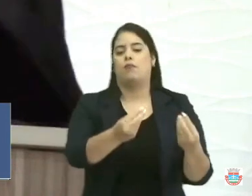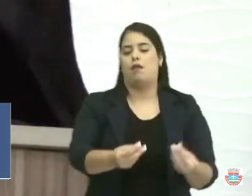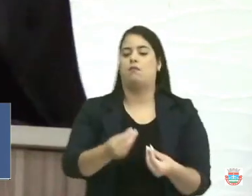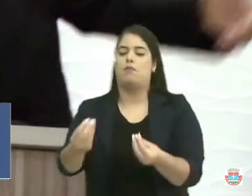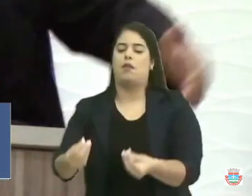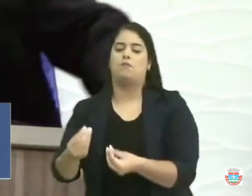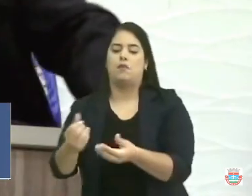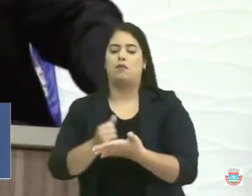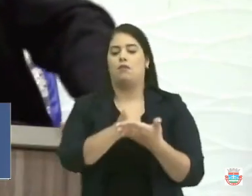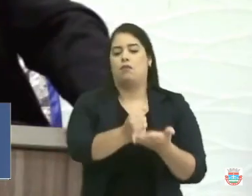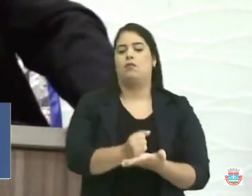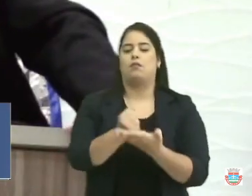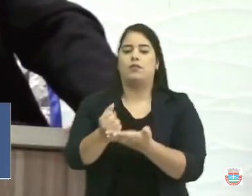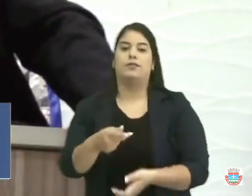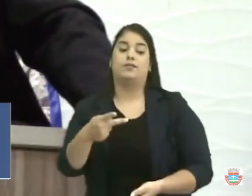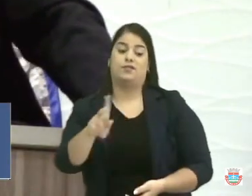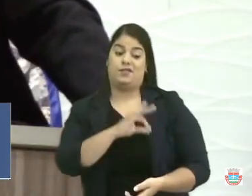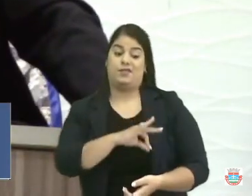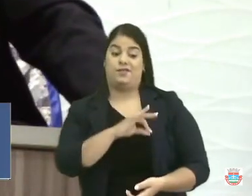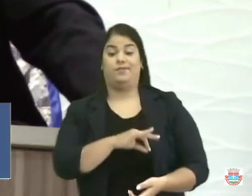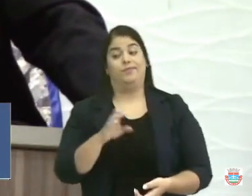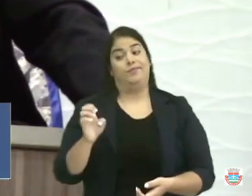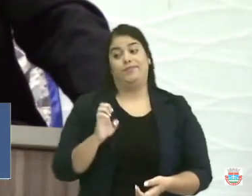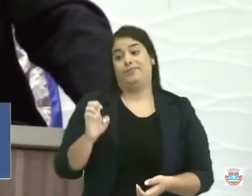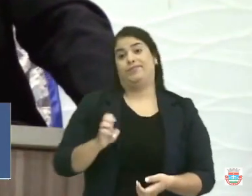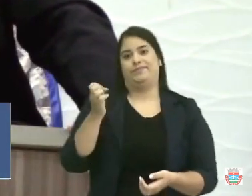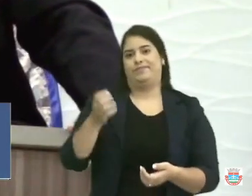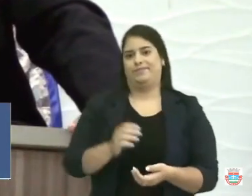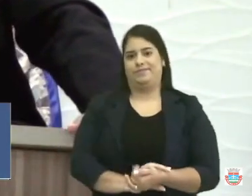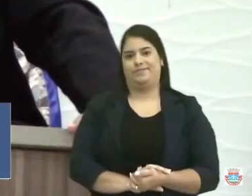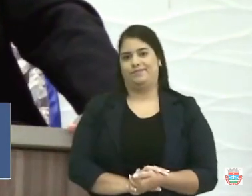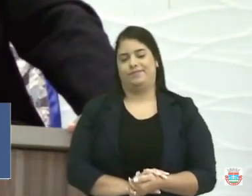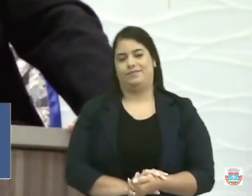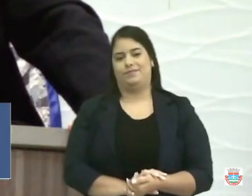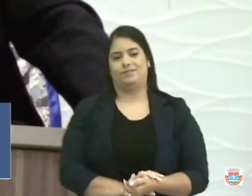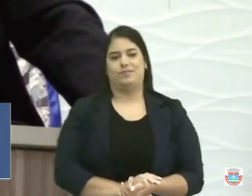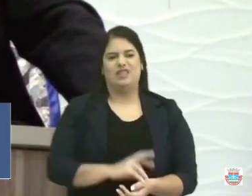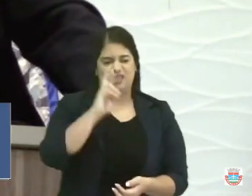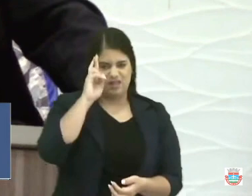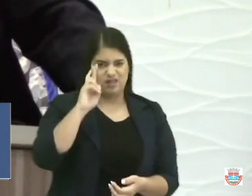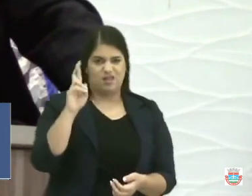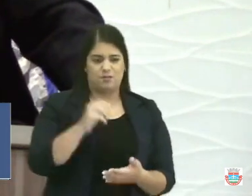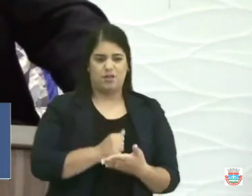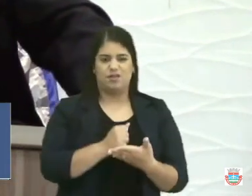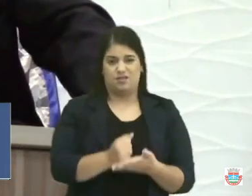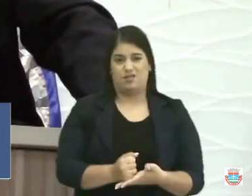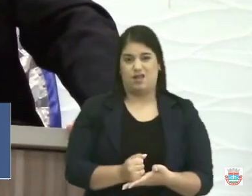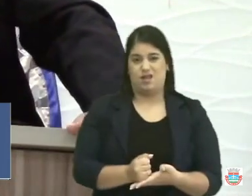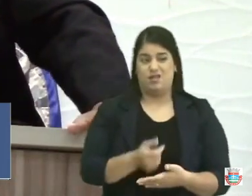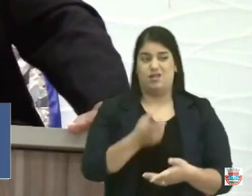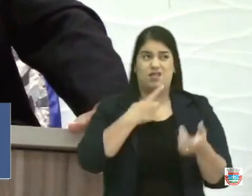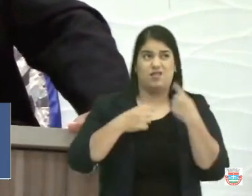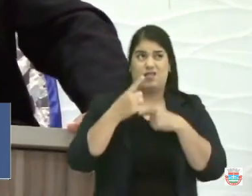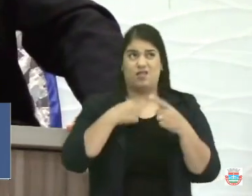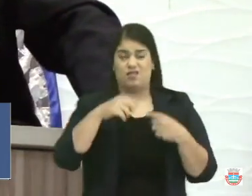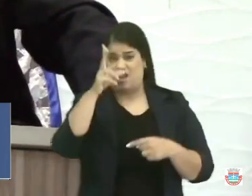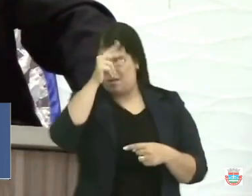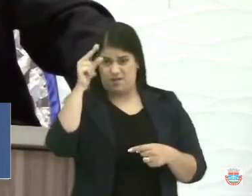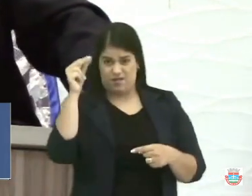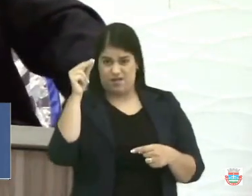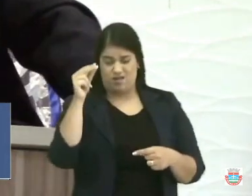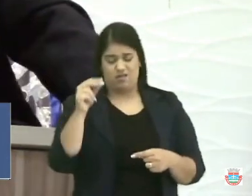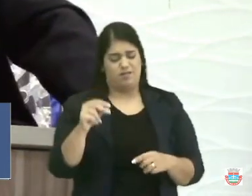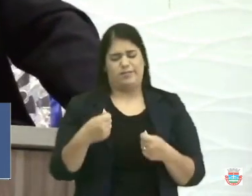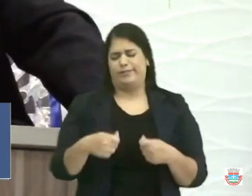senhor ganha muito, né? Isso não lhe quebra, não. E o senhor para ajudar alguém, não quer ser prefeito, não. O senhor para ajudar alguém,